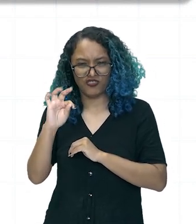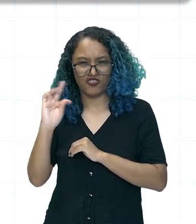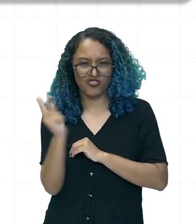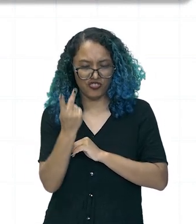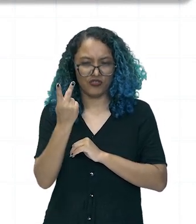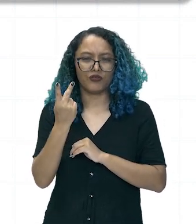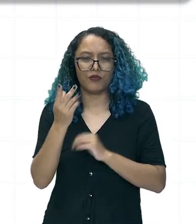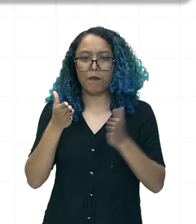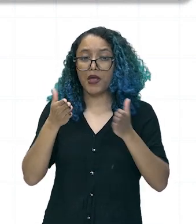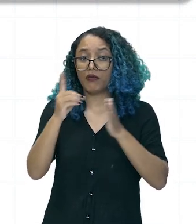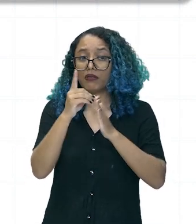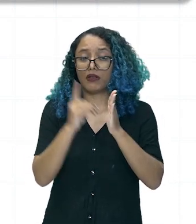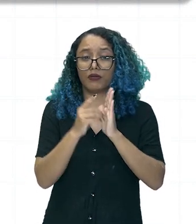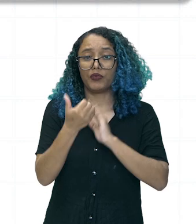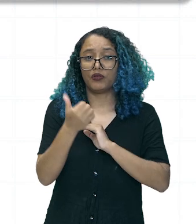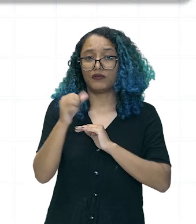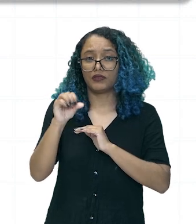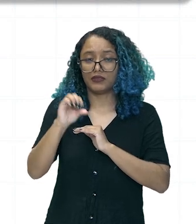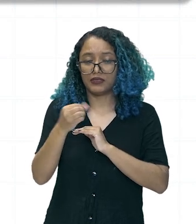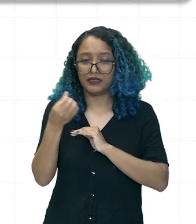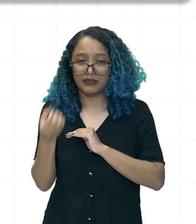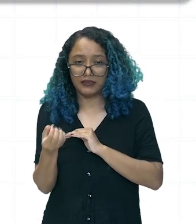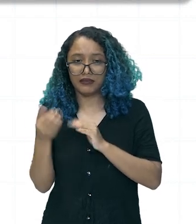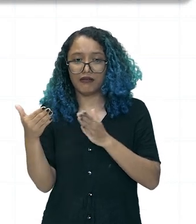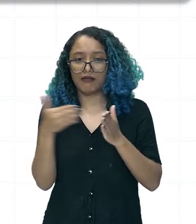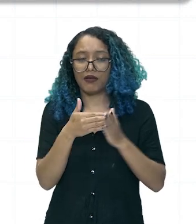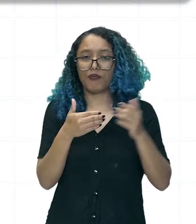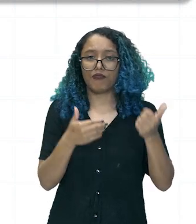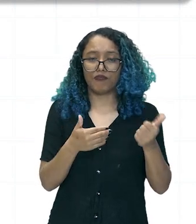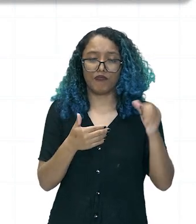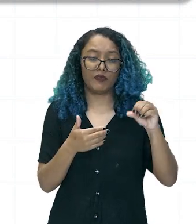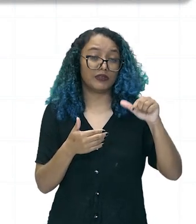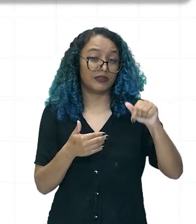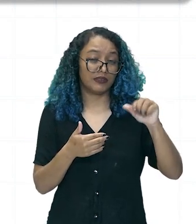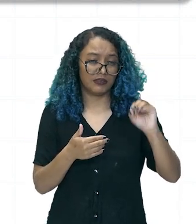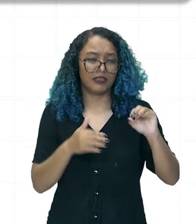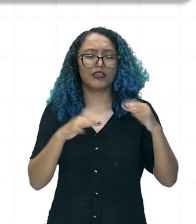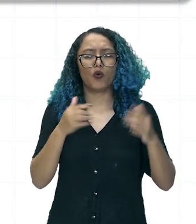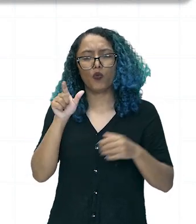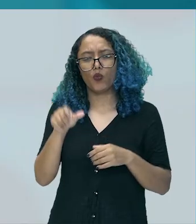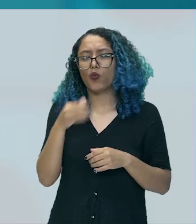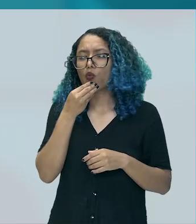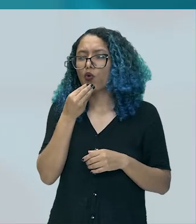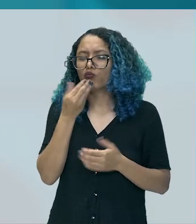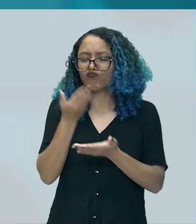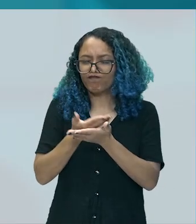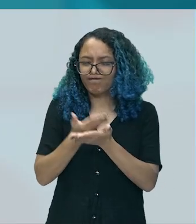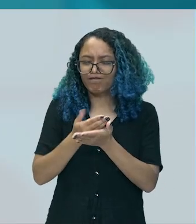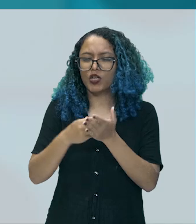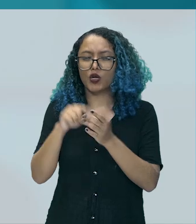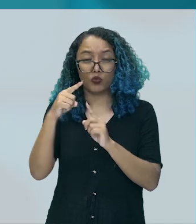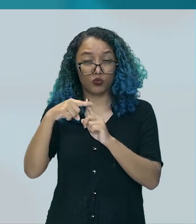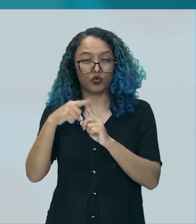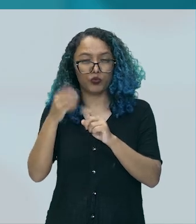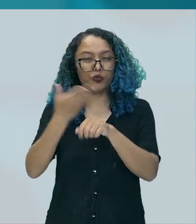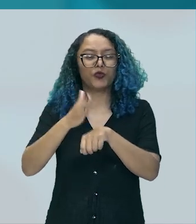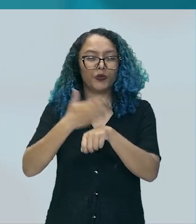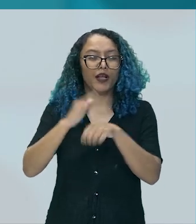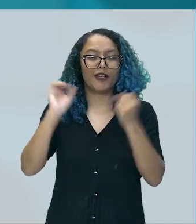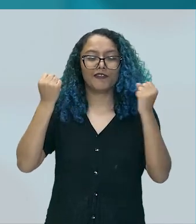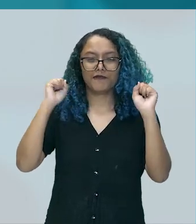das academias, olha só. Essa ginástica aeróbica que a gente vê hoje nas academias, né, ela tem